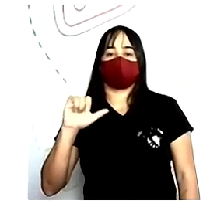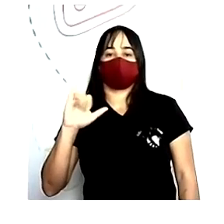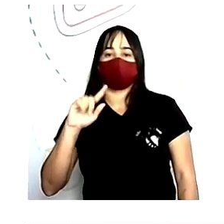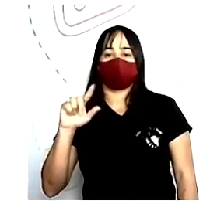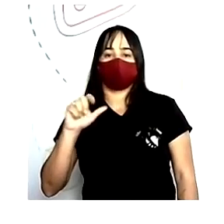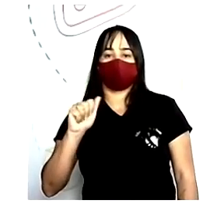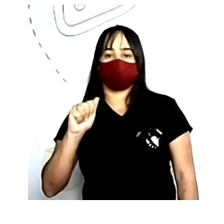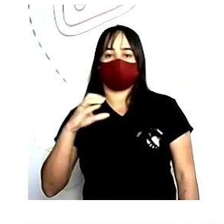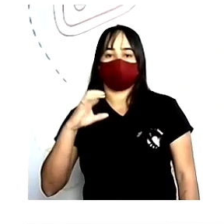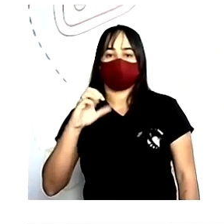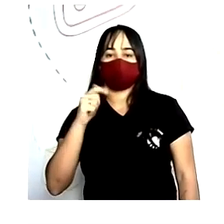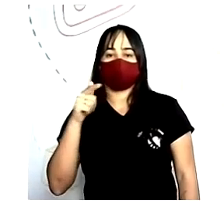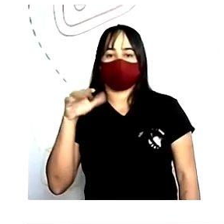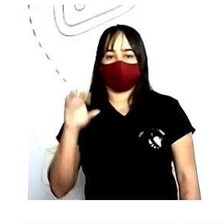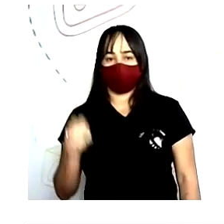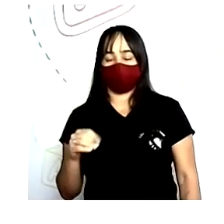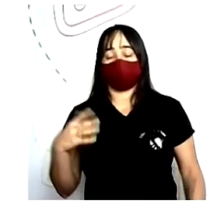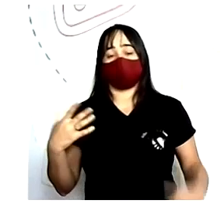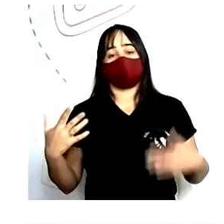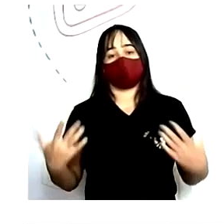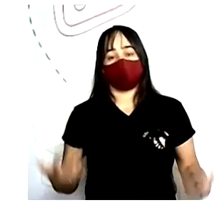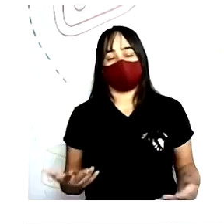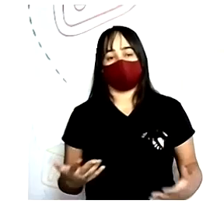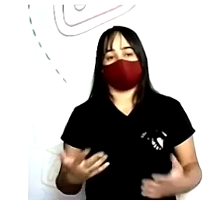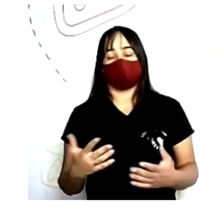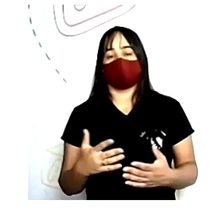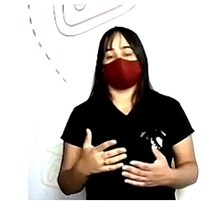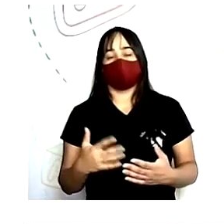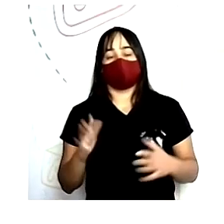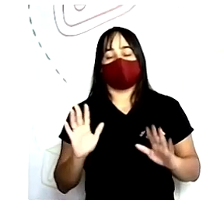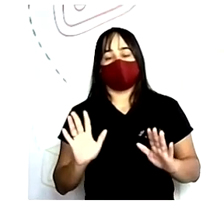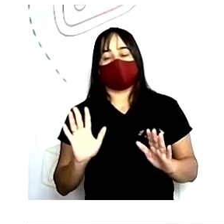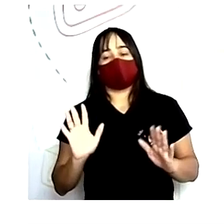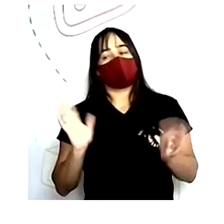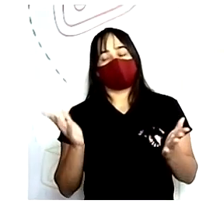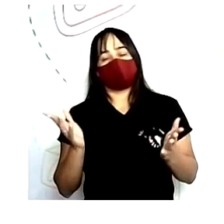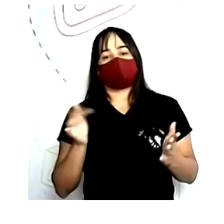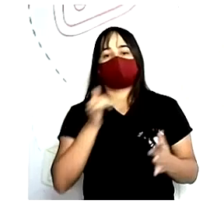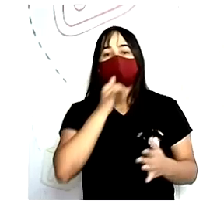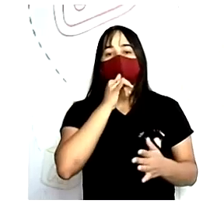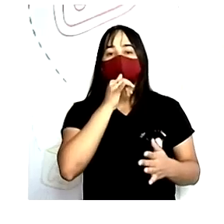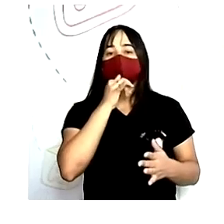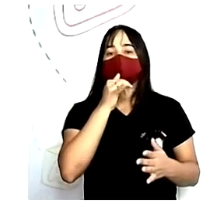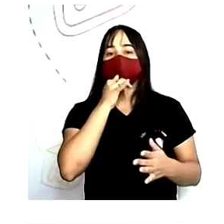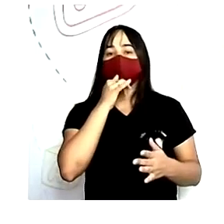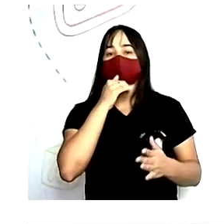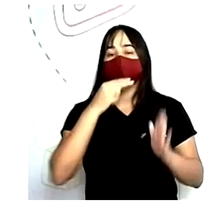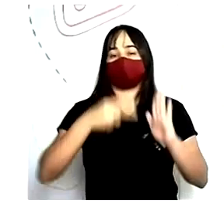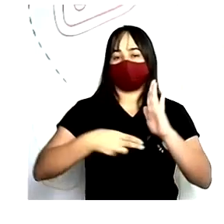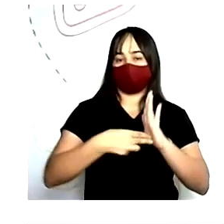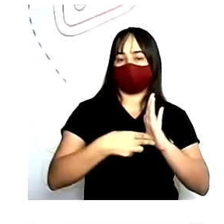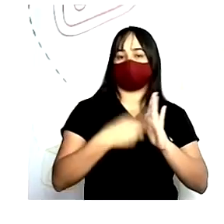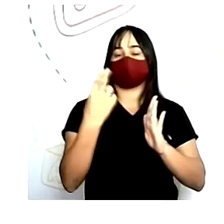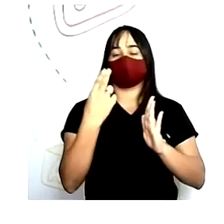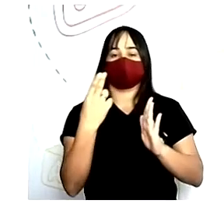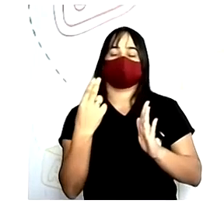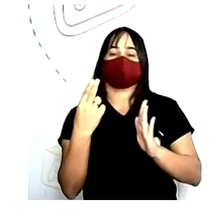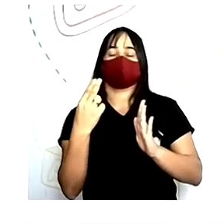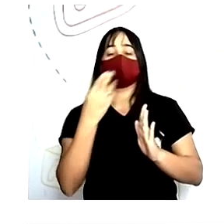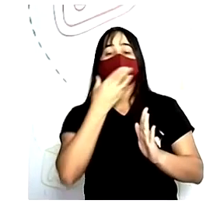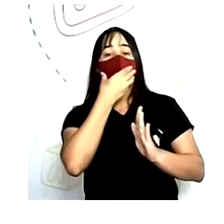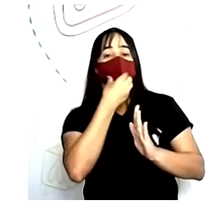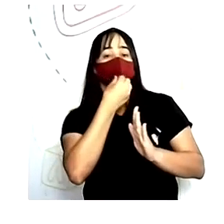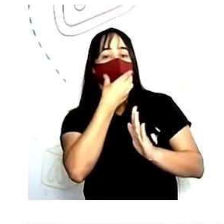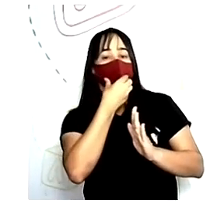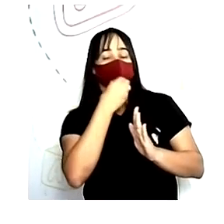Bem, não é propriamente um método anticoncepcional, mas é uma cirurgia que vai ser realizada ou no homem